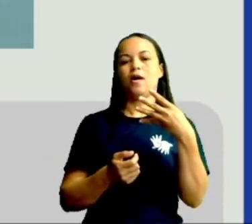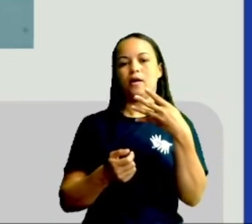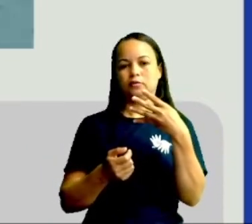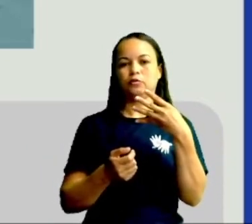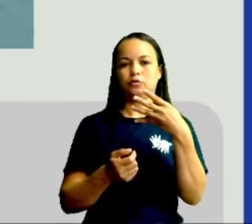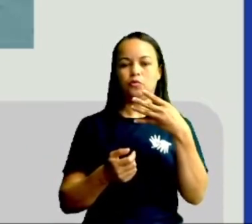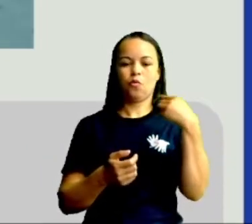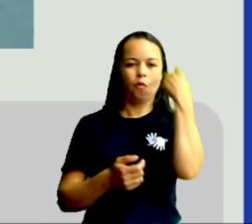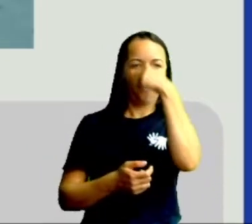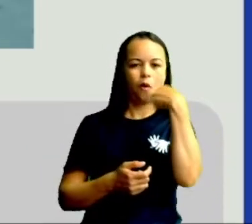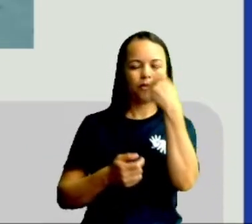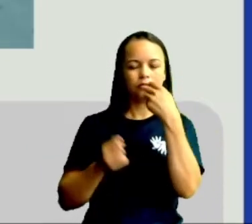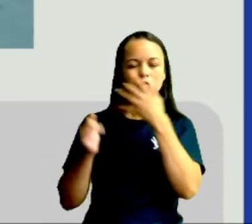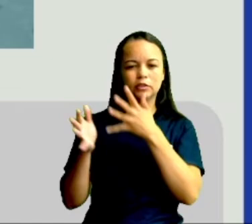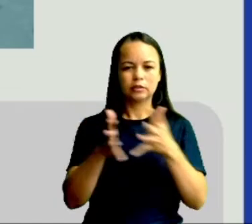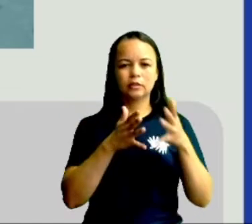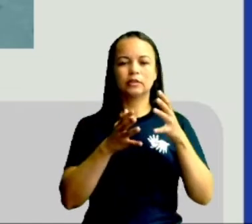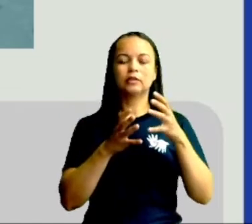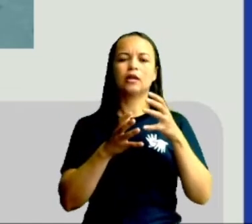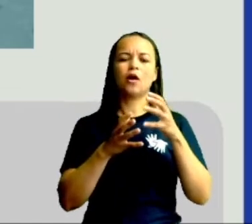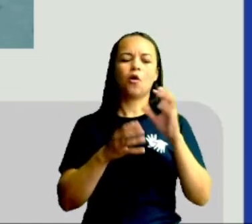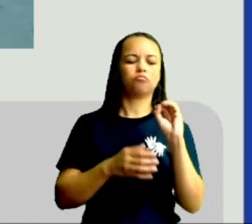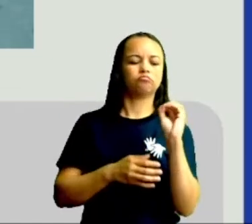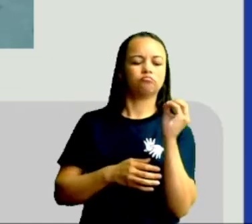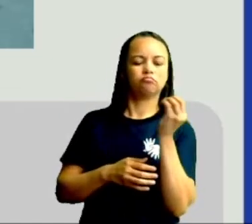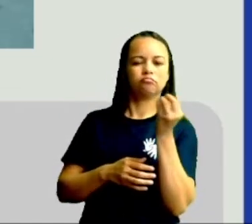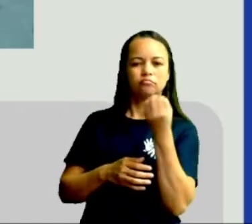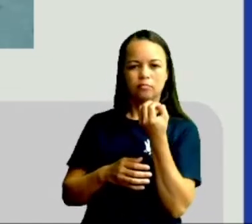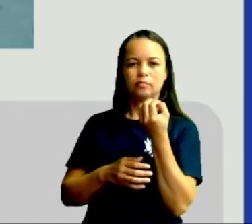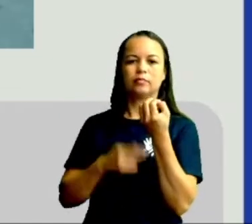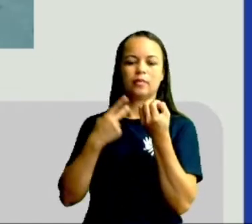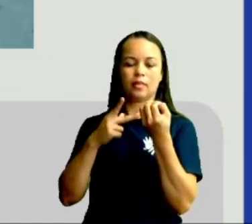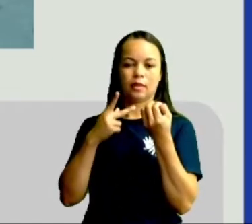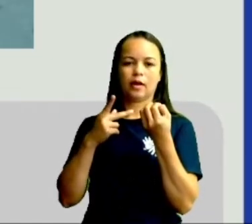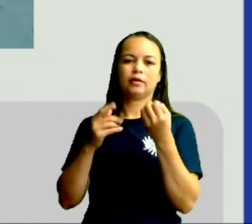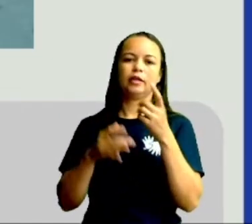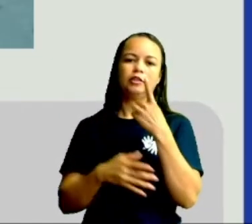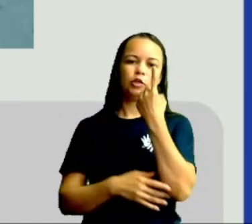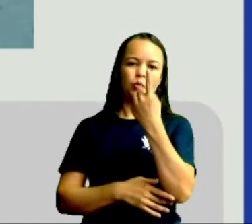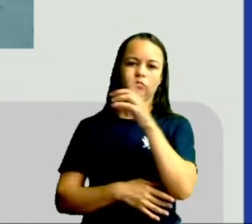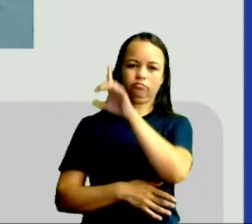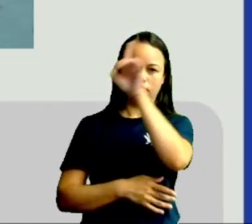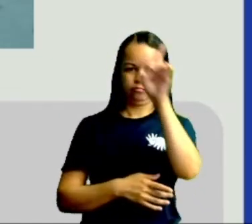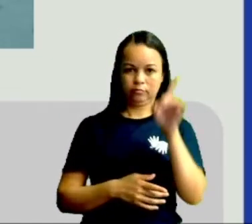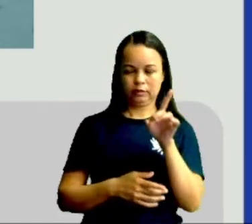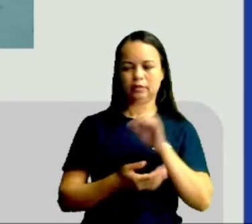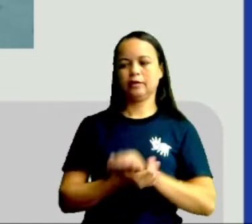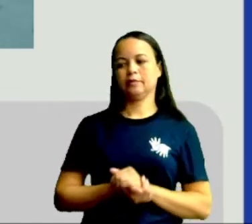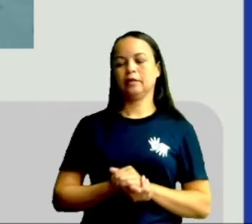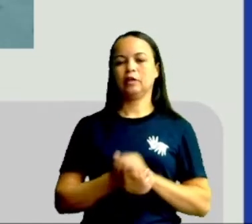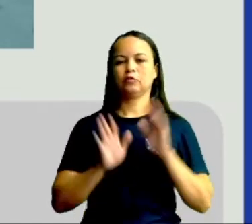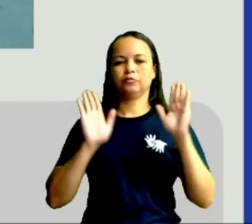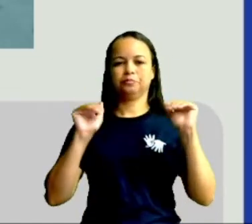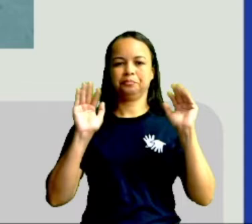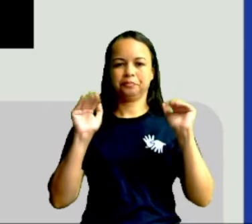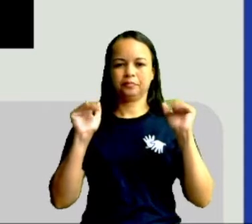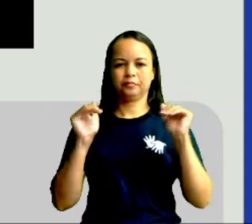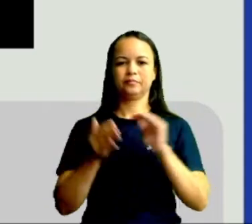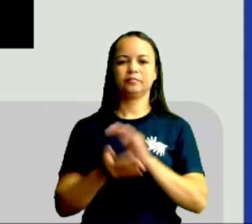Ou seja, a rotação completa da Terra é de um dia. Por hora é só, pessoal. Nos vemos na